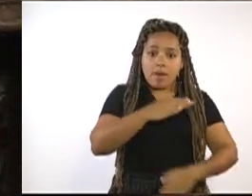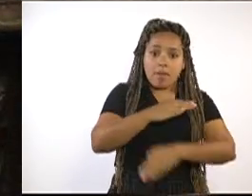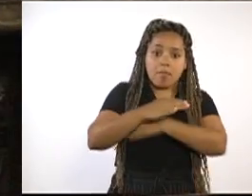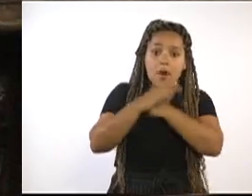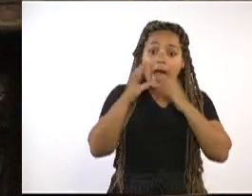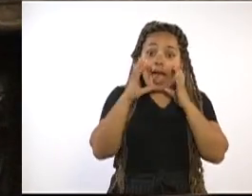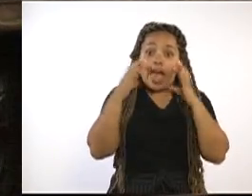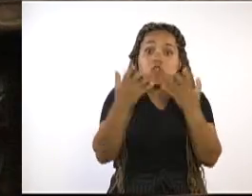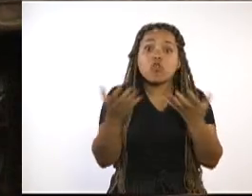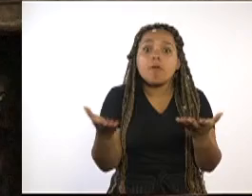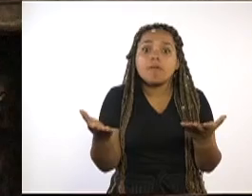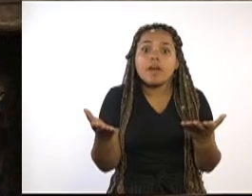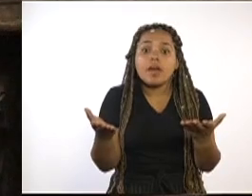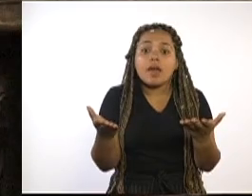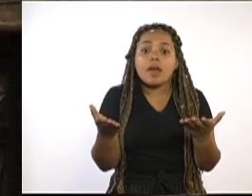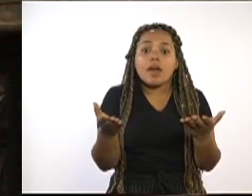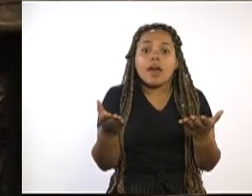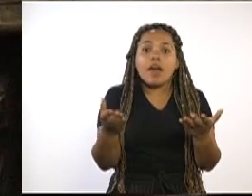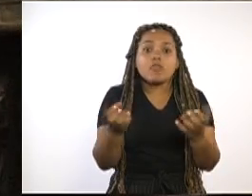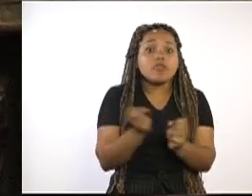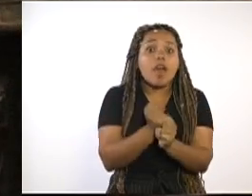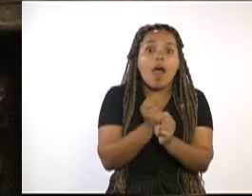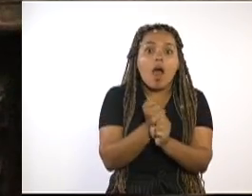um problema de décadas.